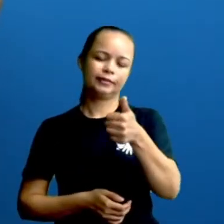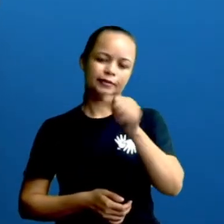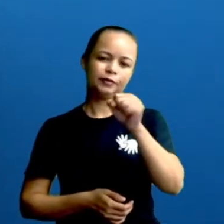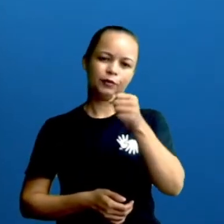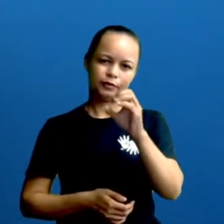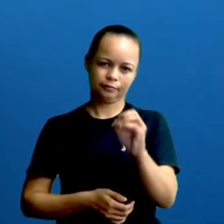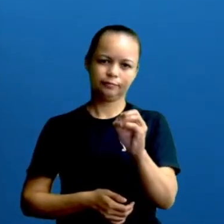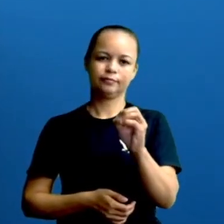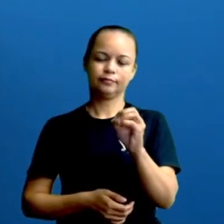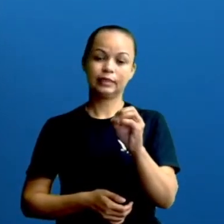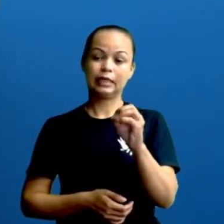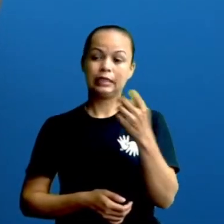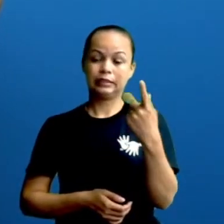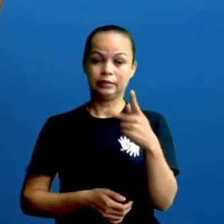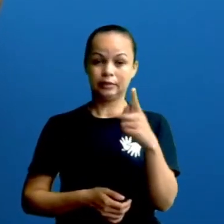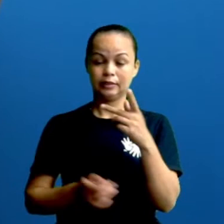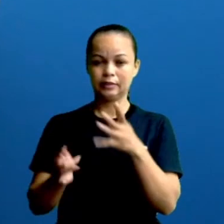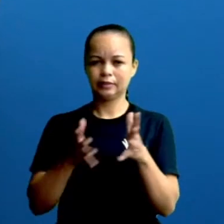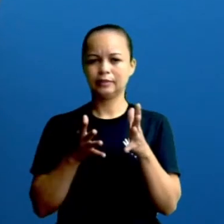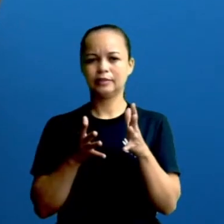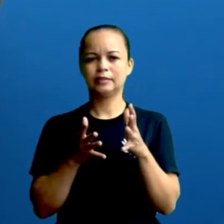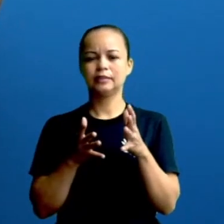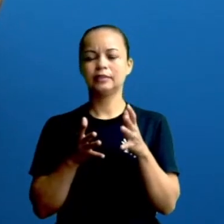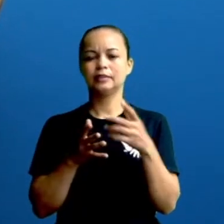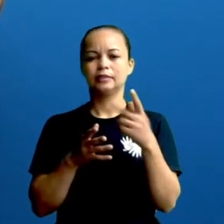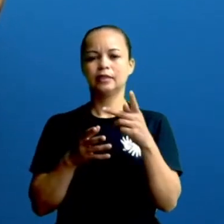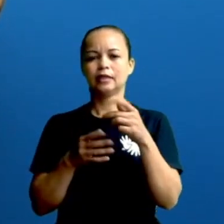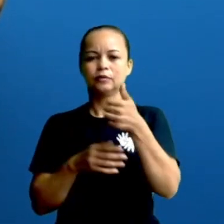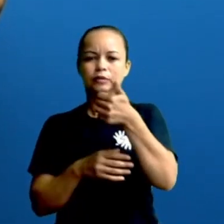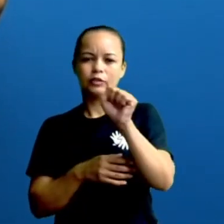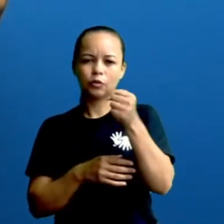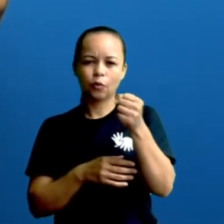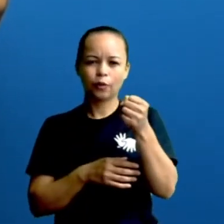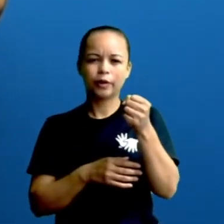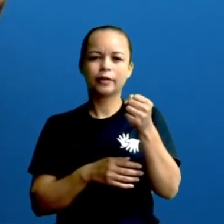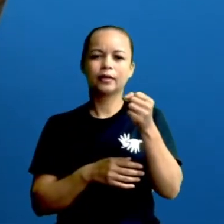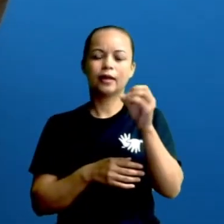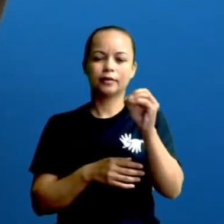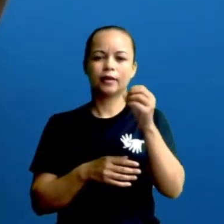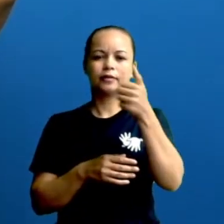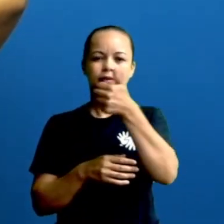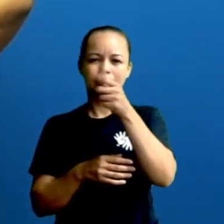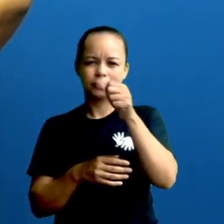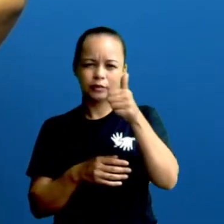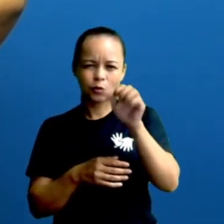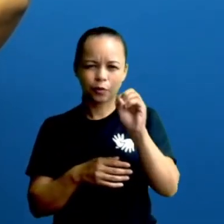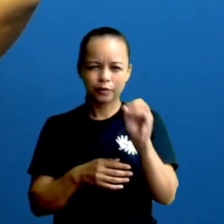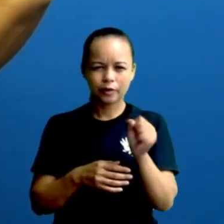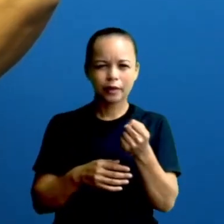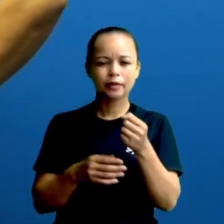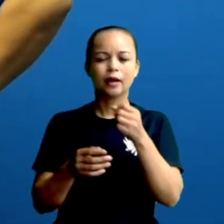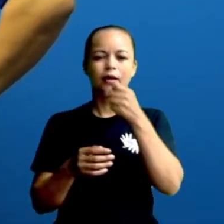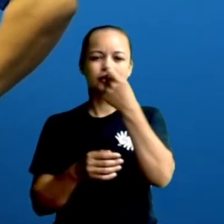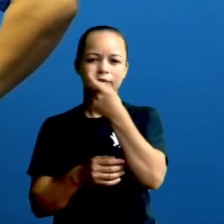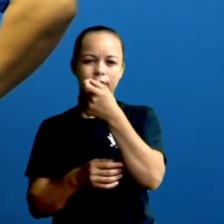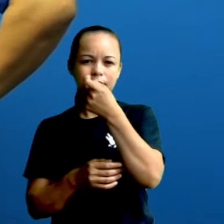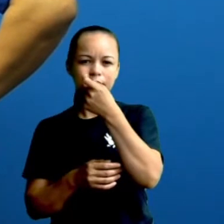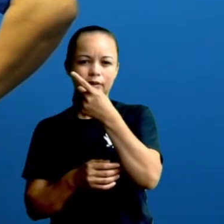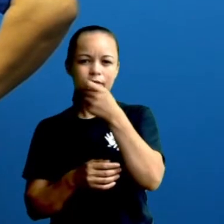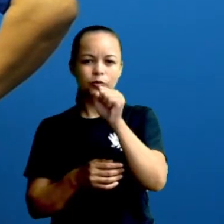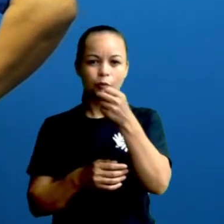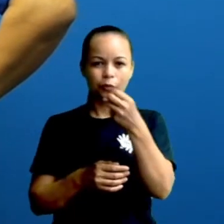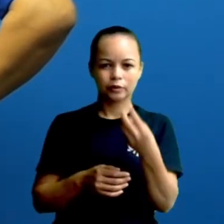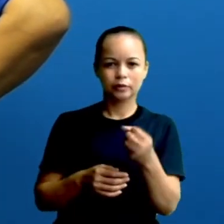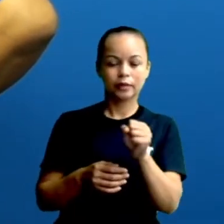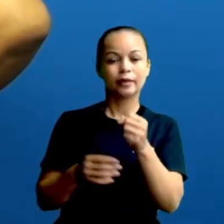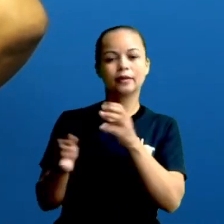180. Então, esse triângulo é 180, esse é 180, esse é 180, esse é 180. Tem quantos